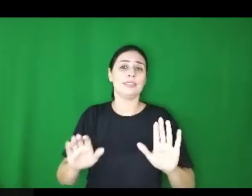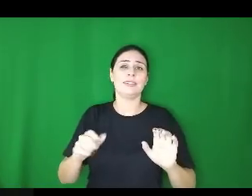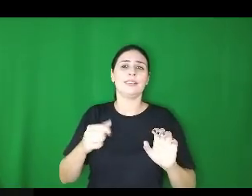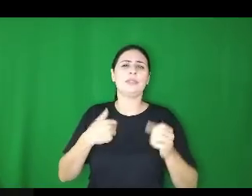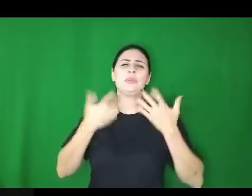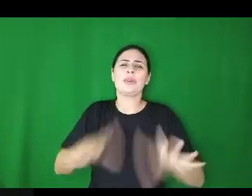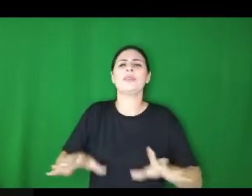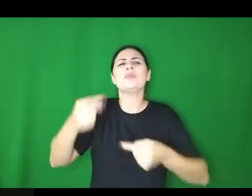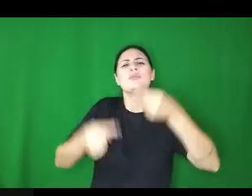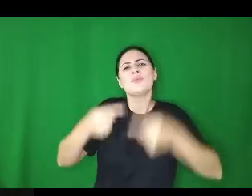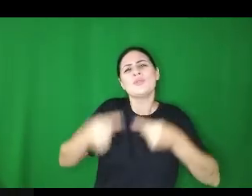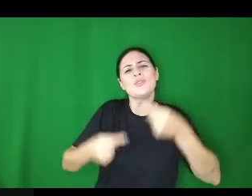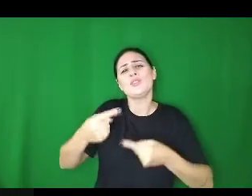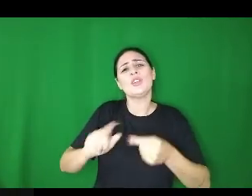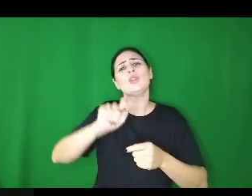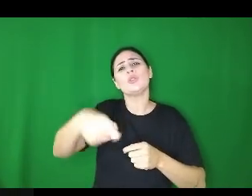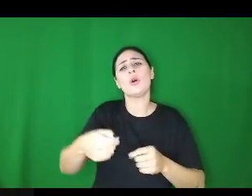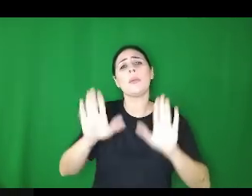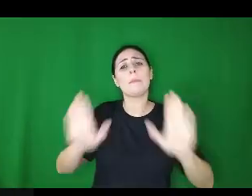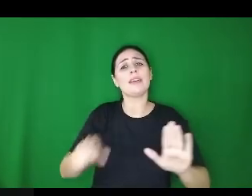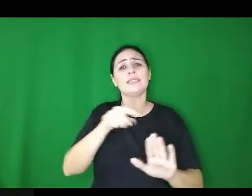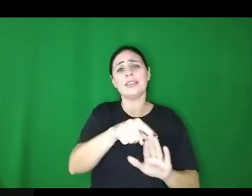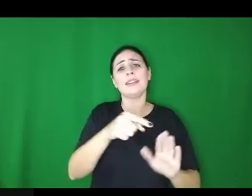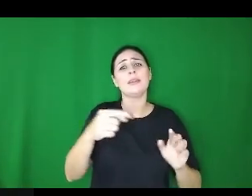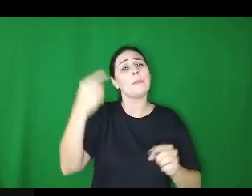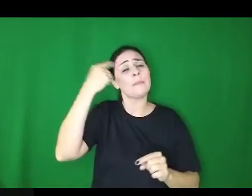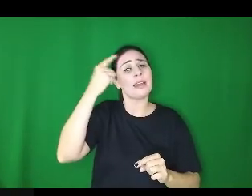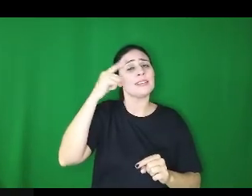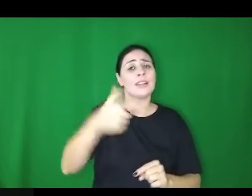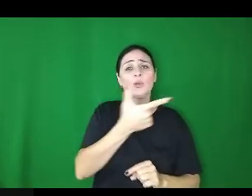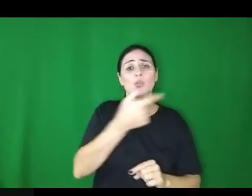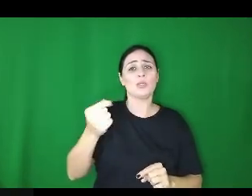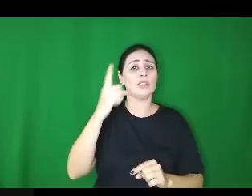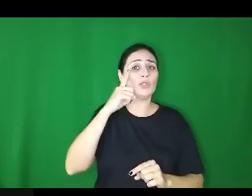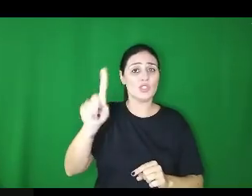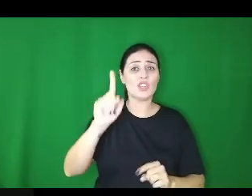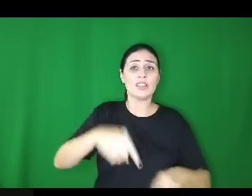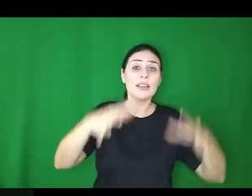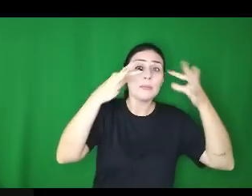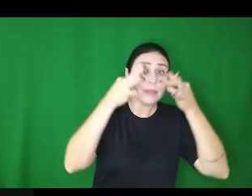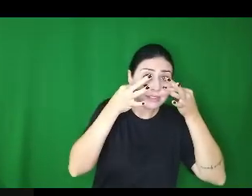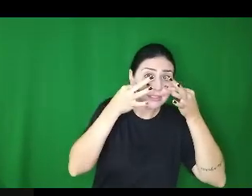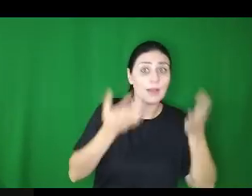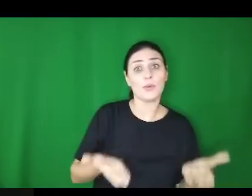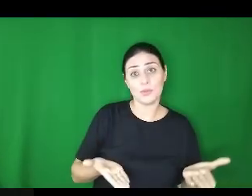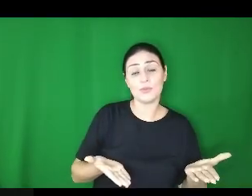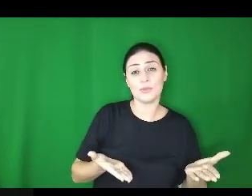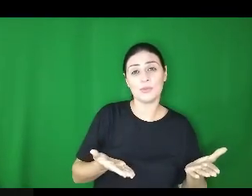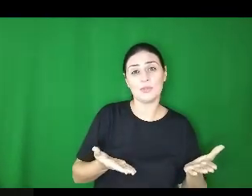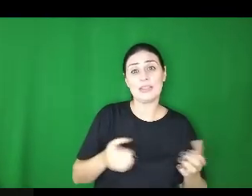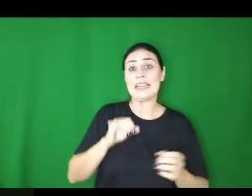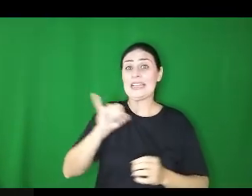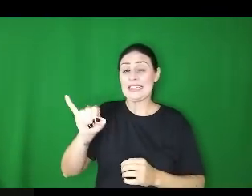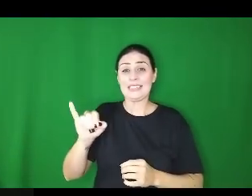gente sabe que no cotidiano ela deixa de ser, muitas vezes, essas 800 horas, então, assim, ele